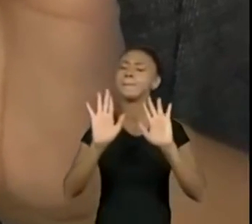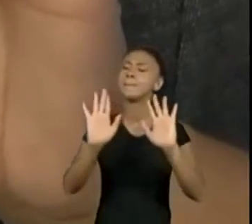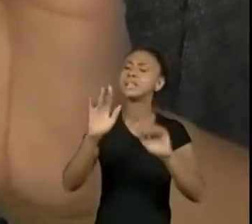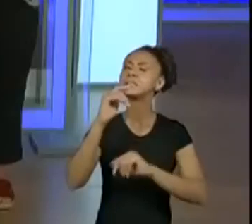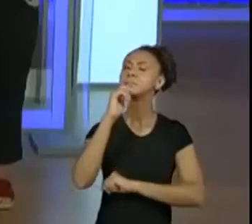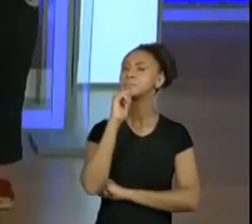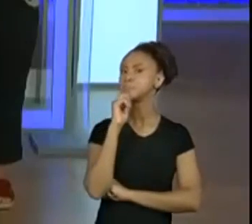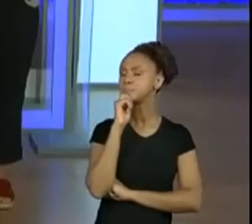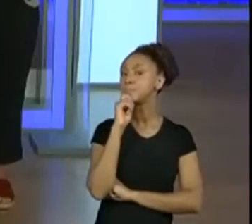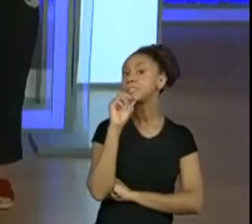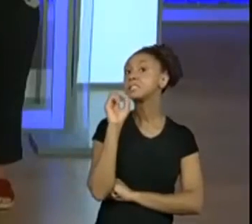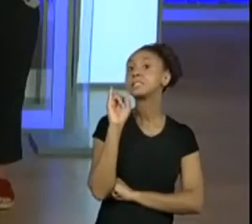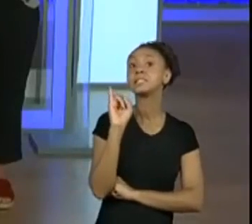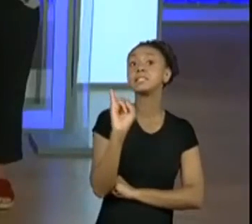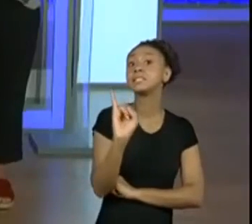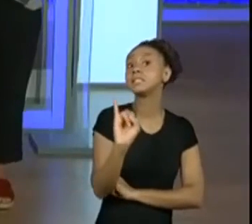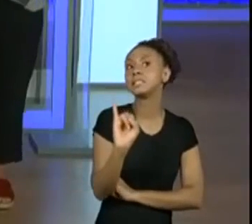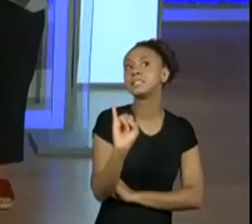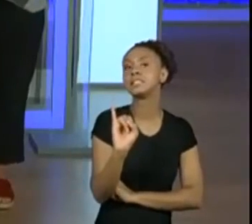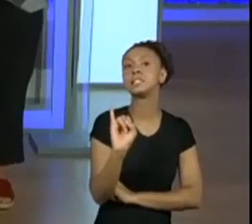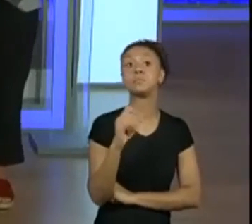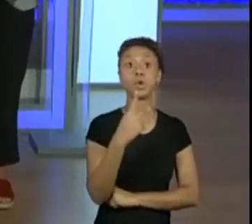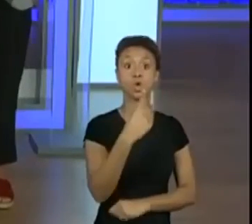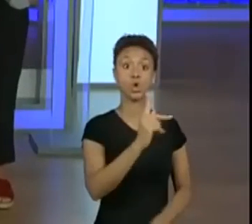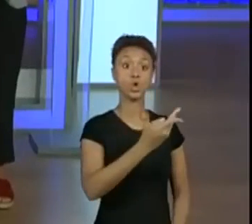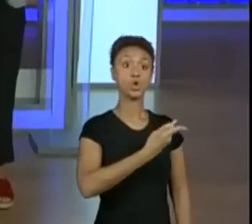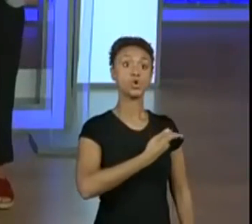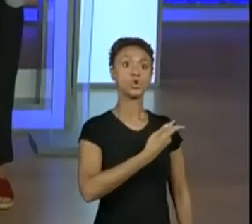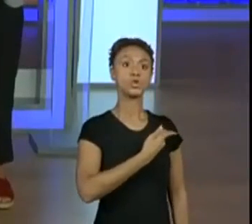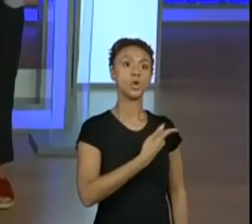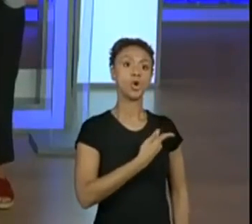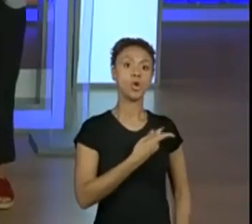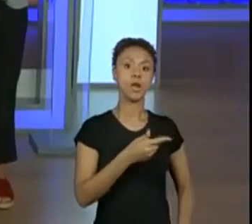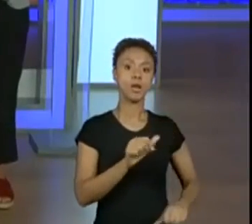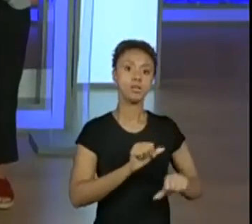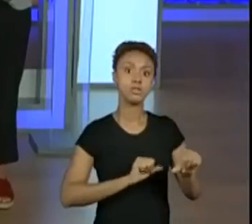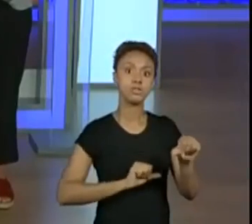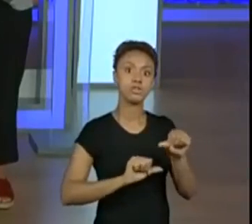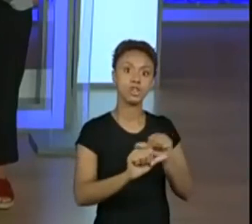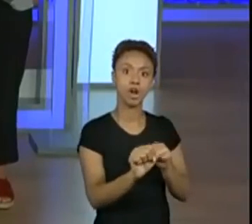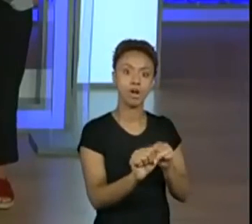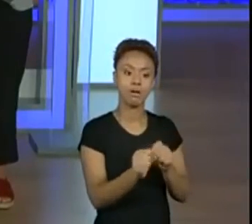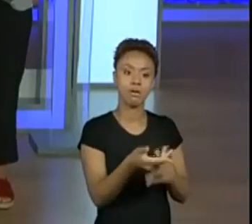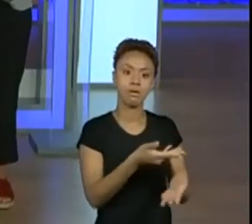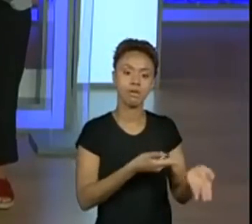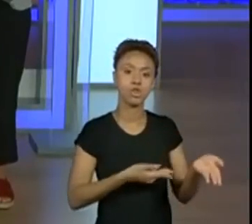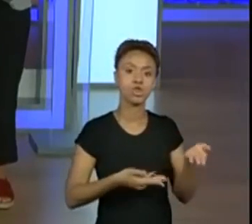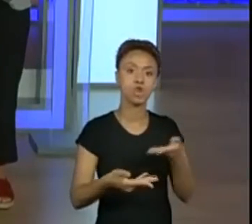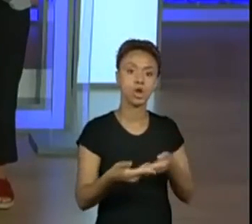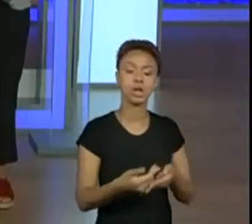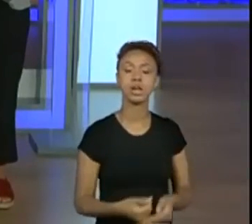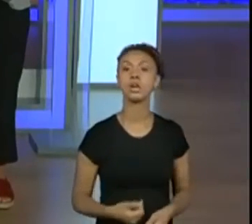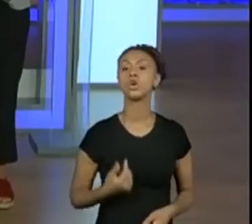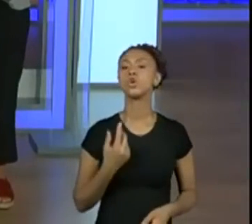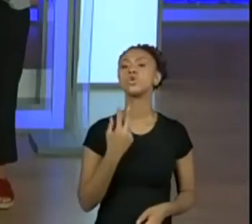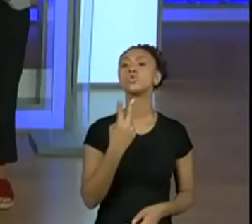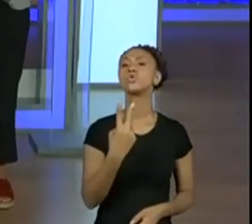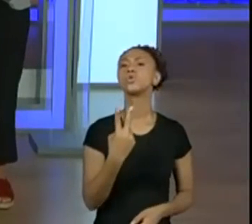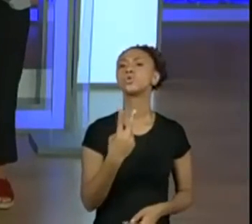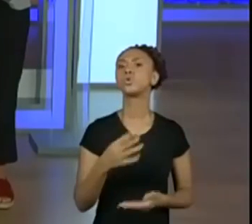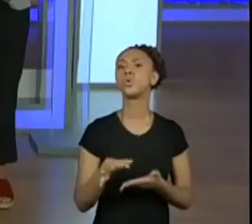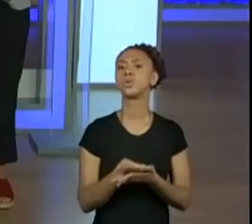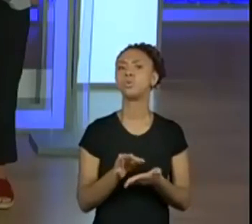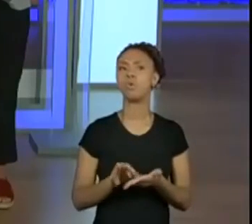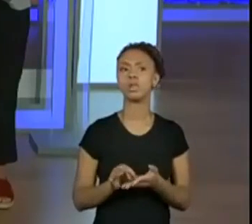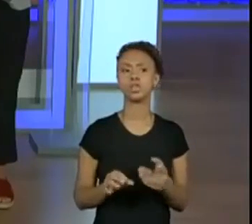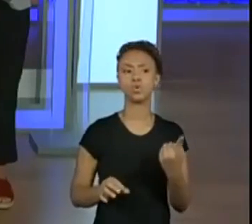repente o seu colega quisesse trocar com você uma moeda de um real por duas moedas?